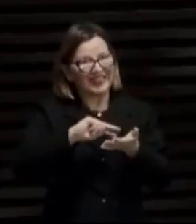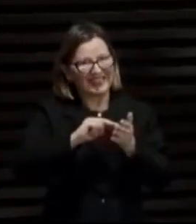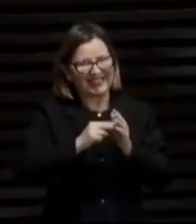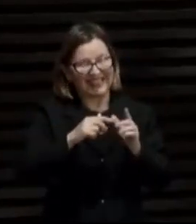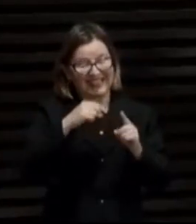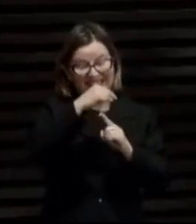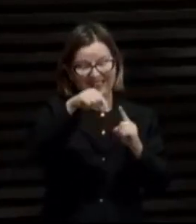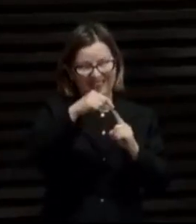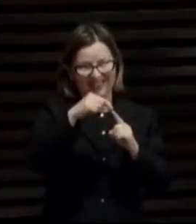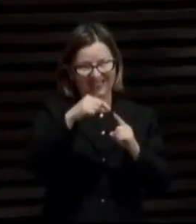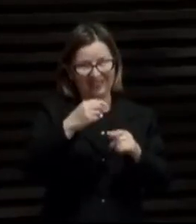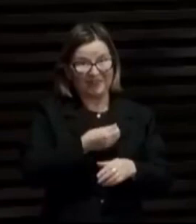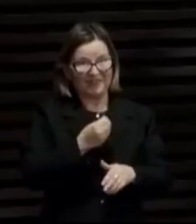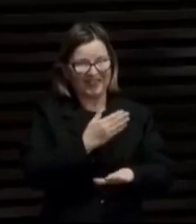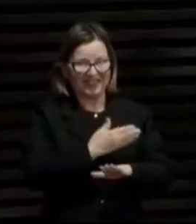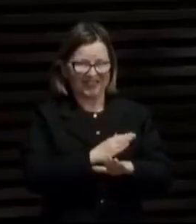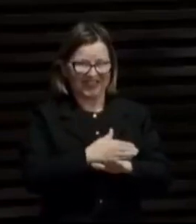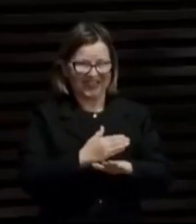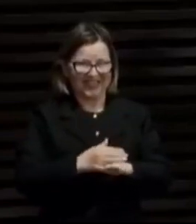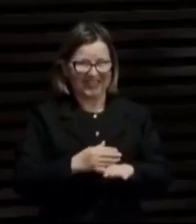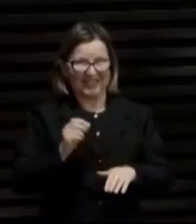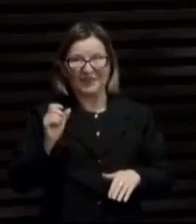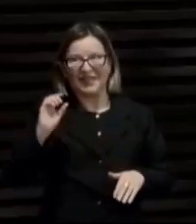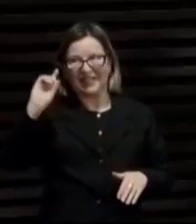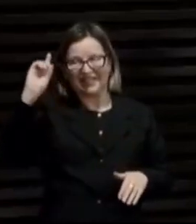É o que a palavra está nos dizendo.